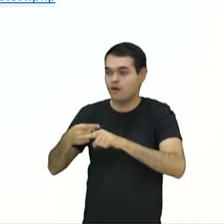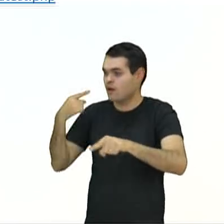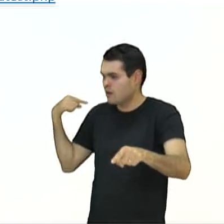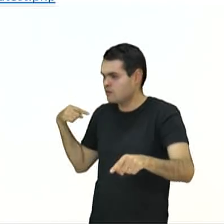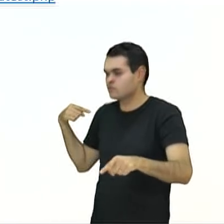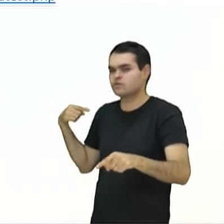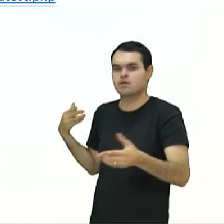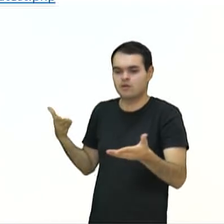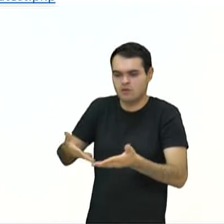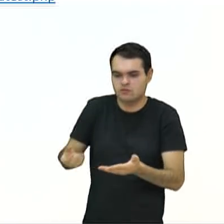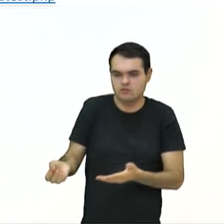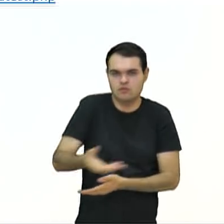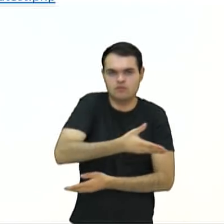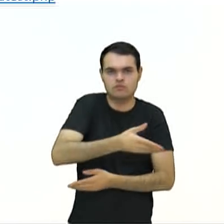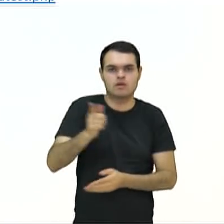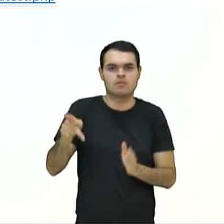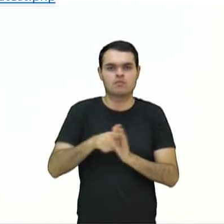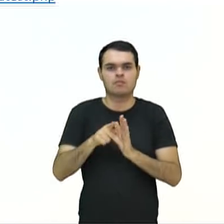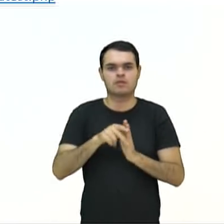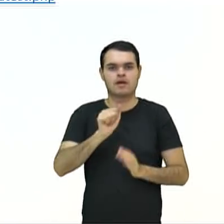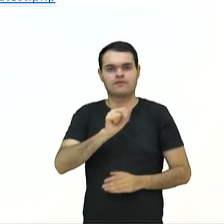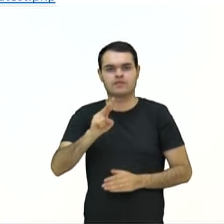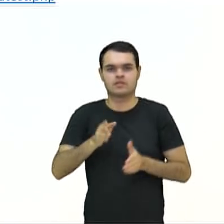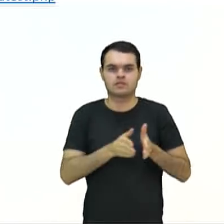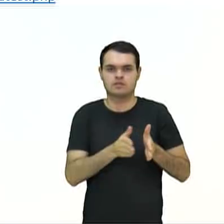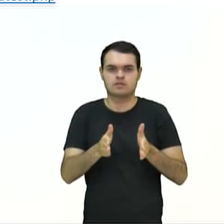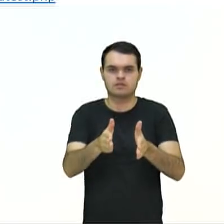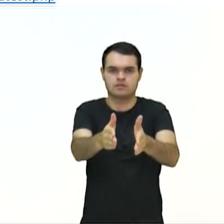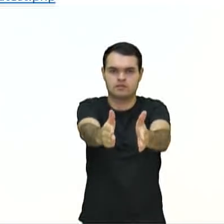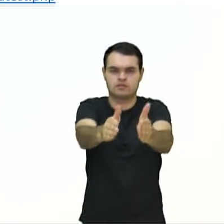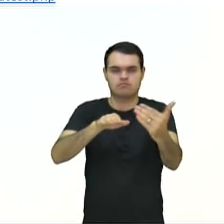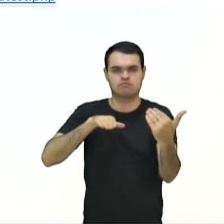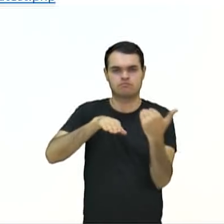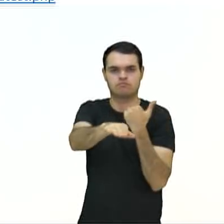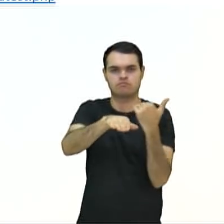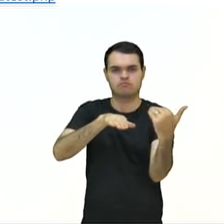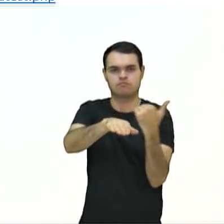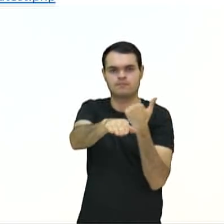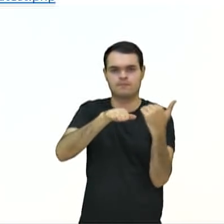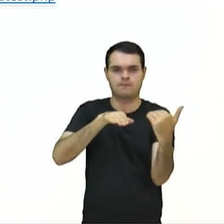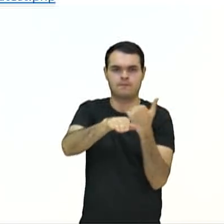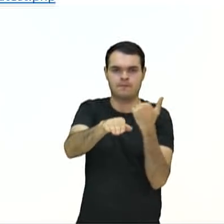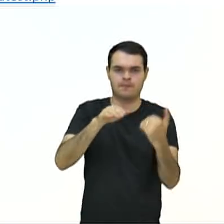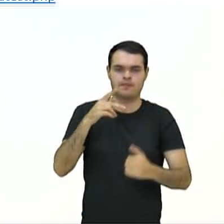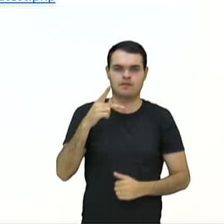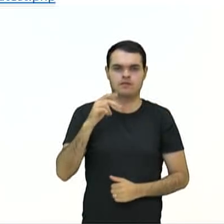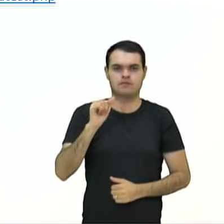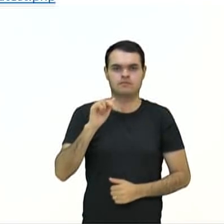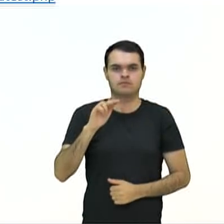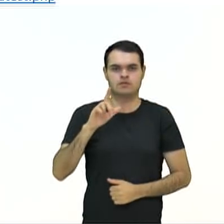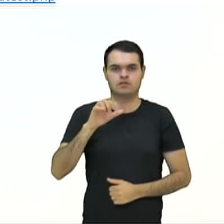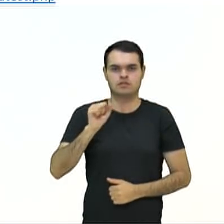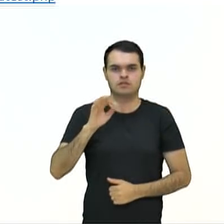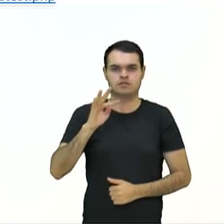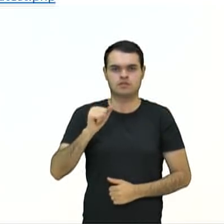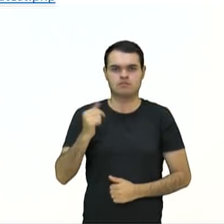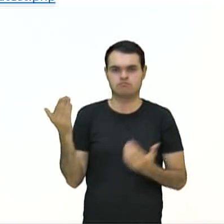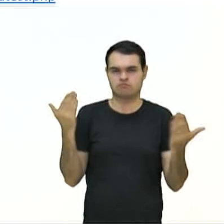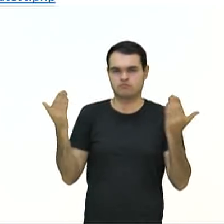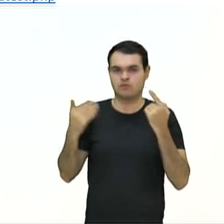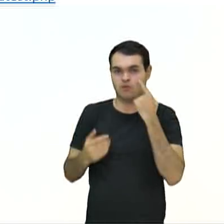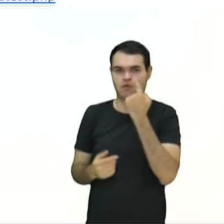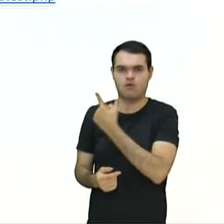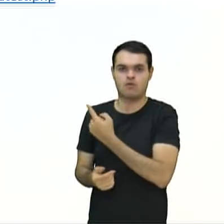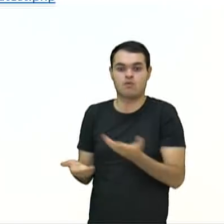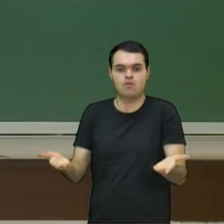Então, essa aqui é a Avenida Paulista. Vocês podem pesquisar lá como é que está a Avenida Paulista hoje. Olha a diferença em relação ao que ela era lá nos anos